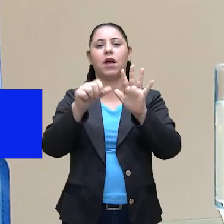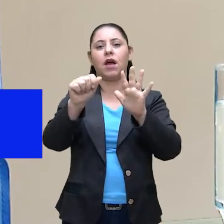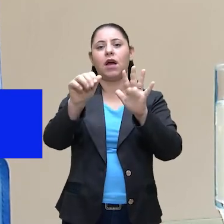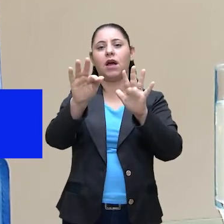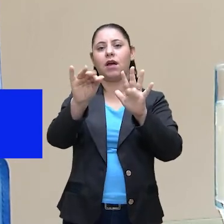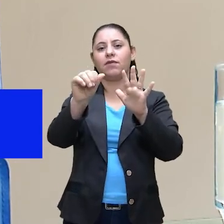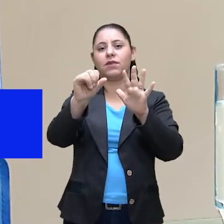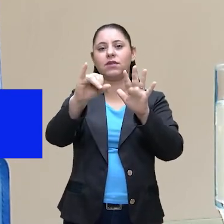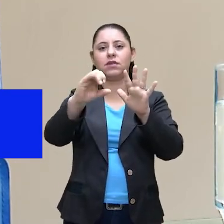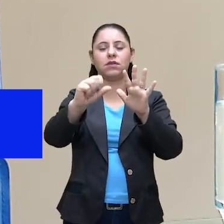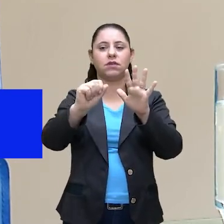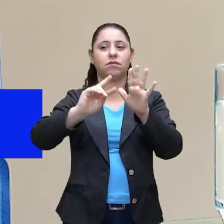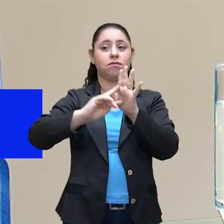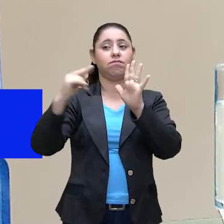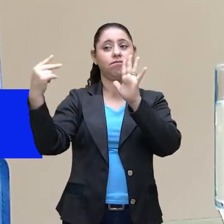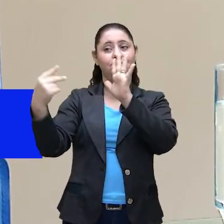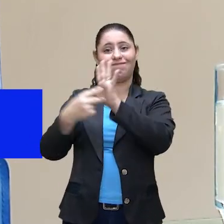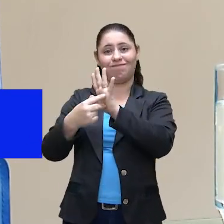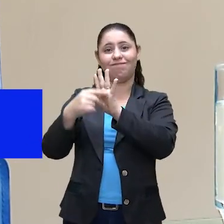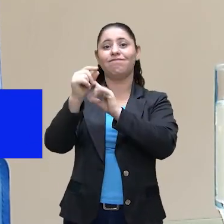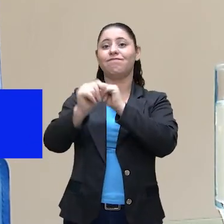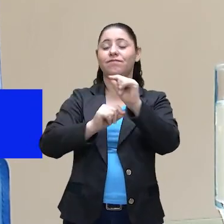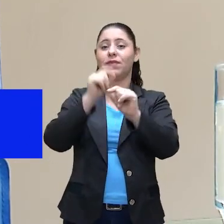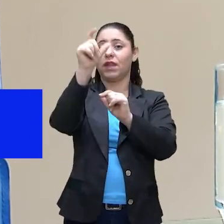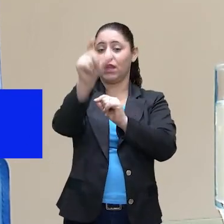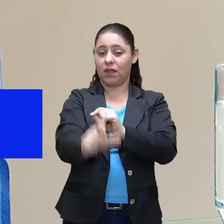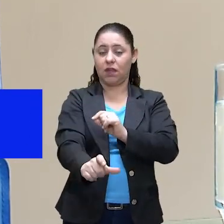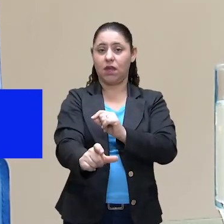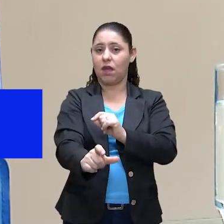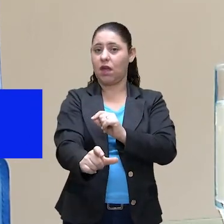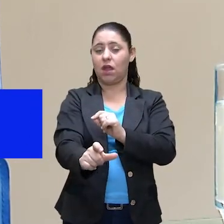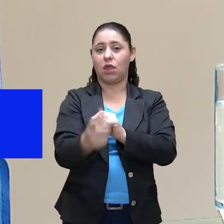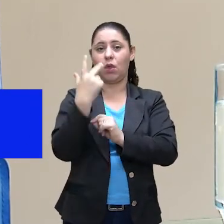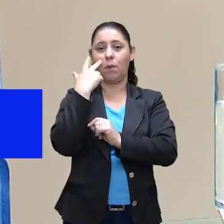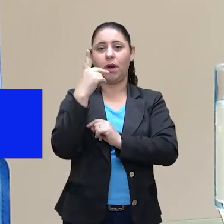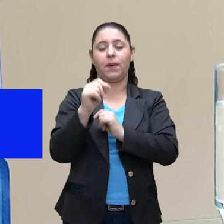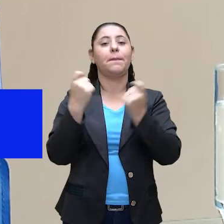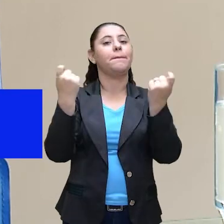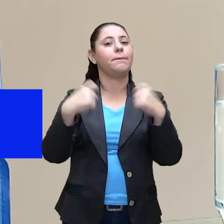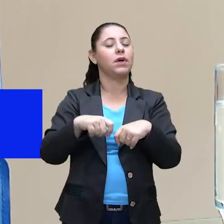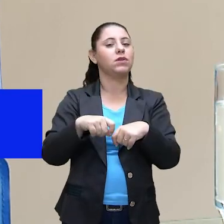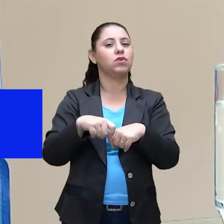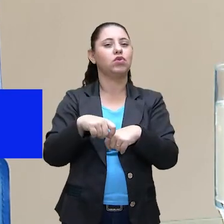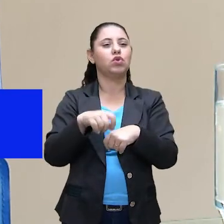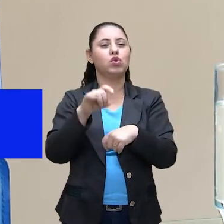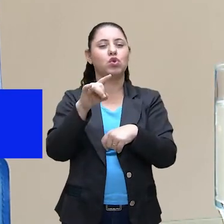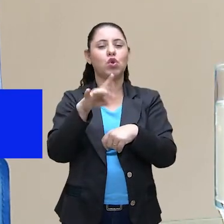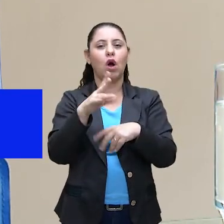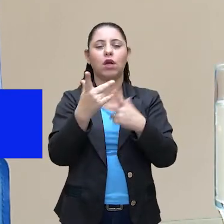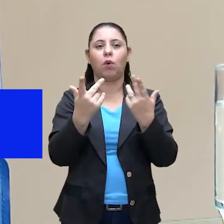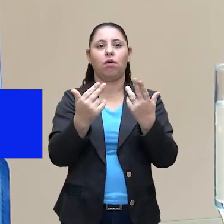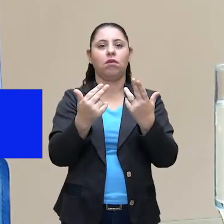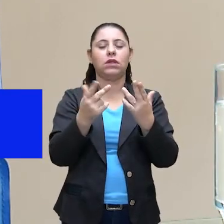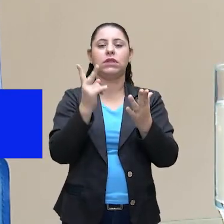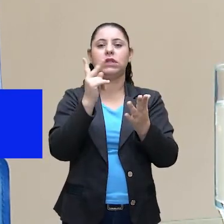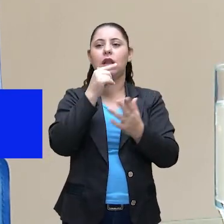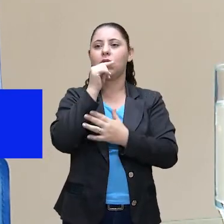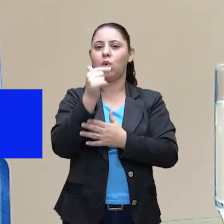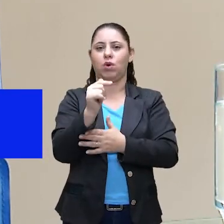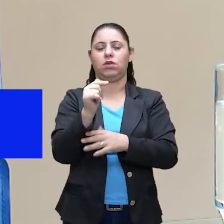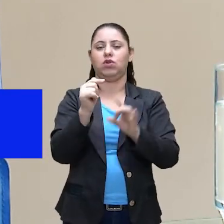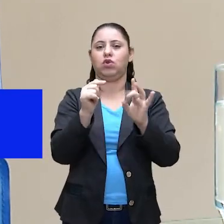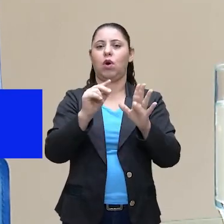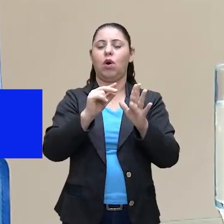indivíduos apresentam afasia e às vezes a interpretação daquilo que é clássico, que nós temos que aprender apenas um